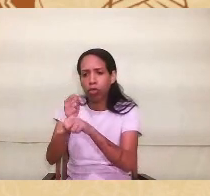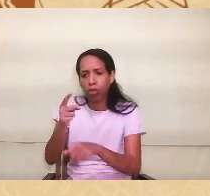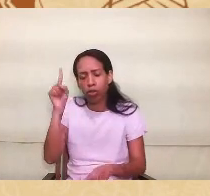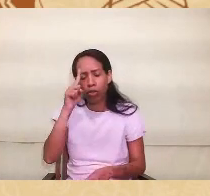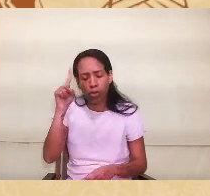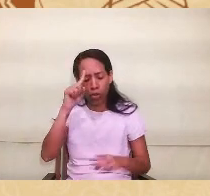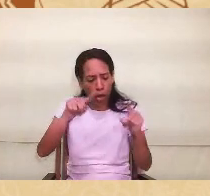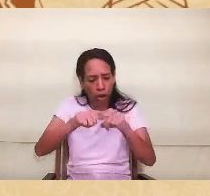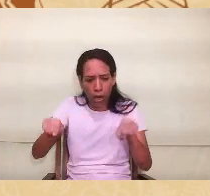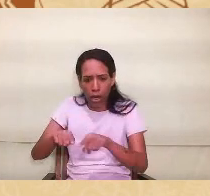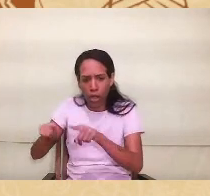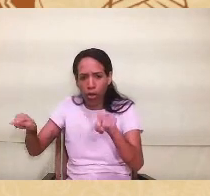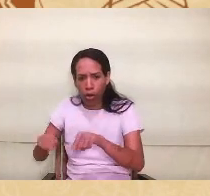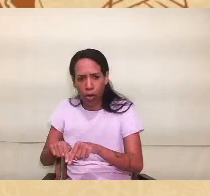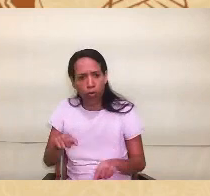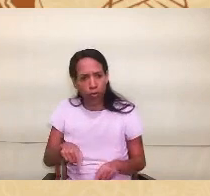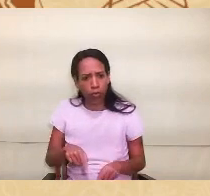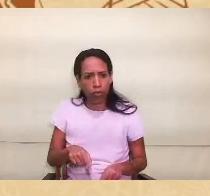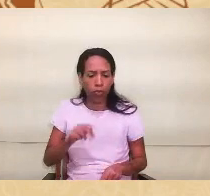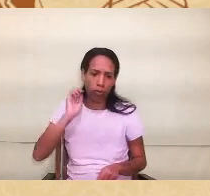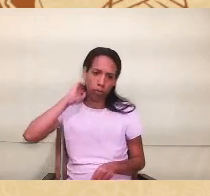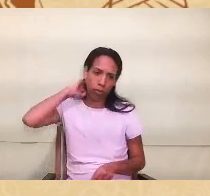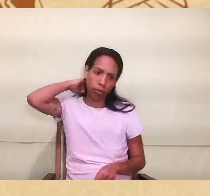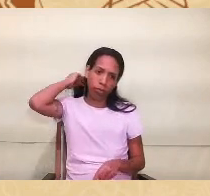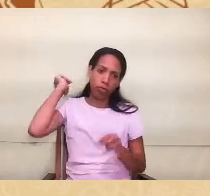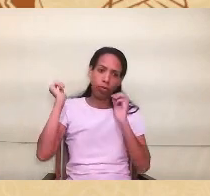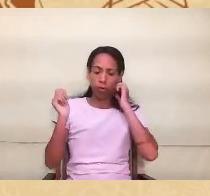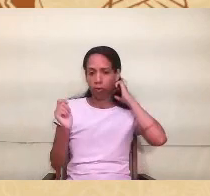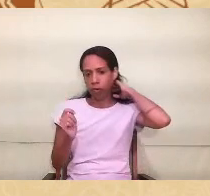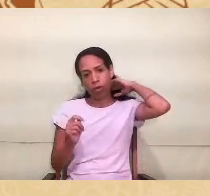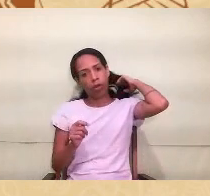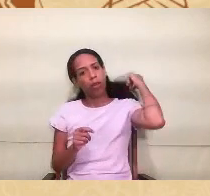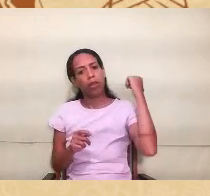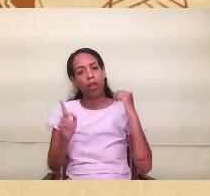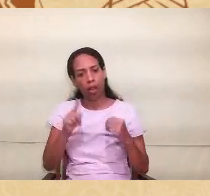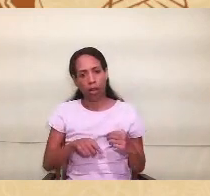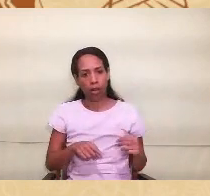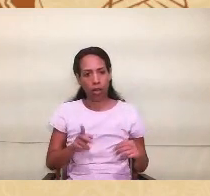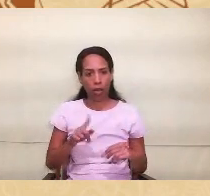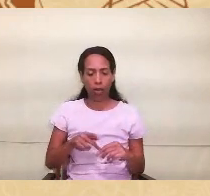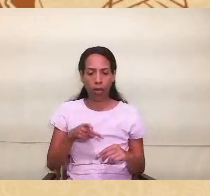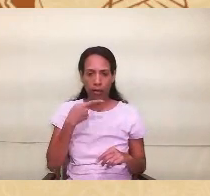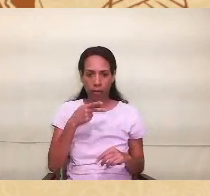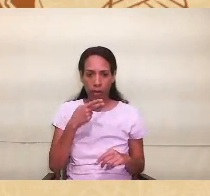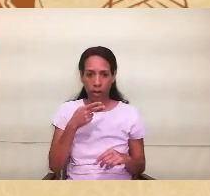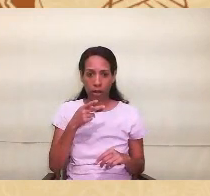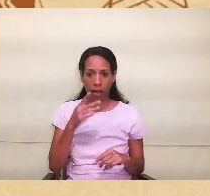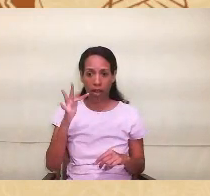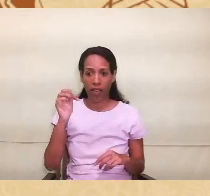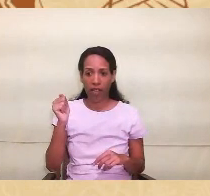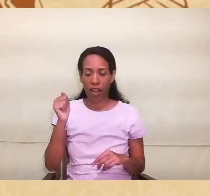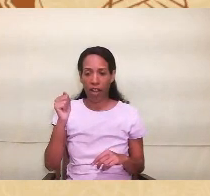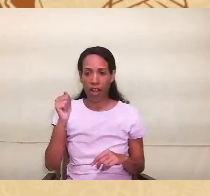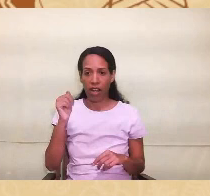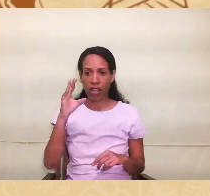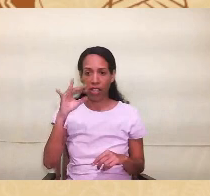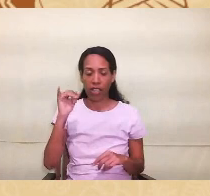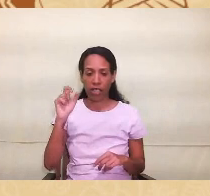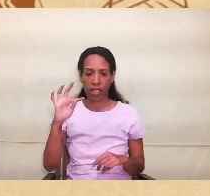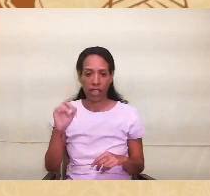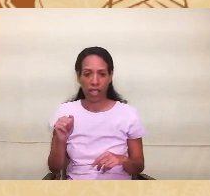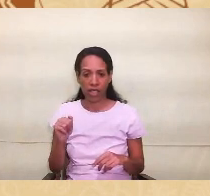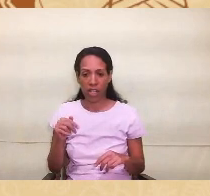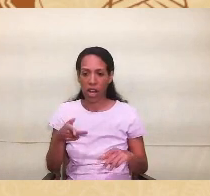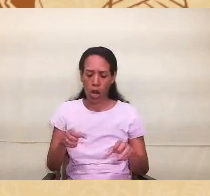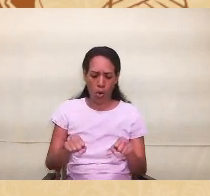deles. Né? Então, por isso que é derrotar o fascista e exigir que o novo governo cumpra um